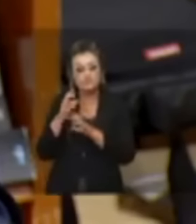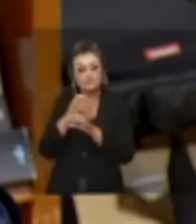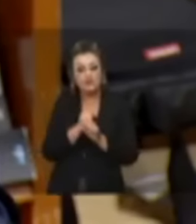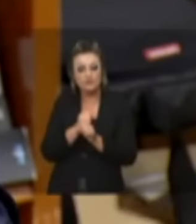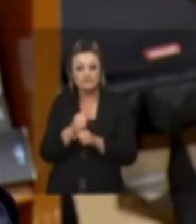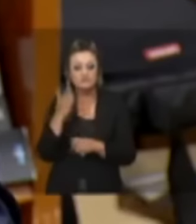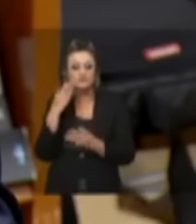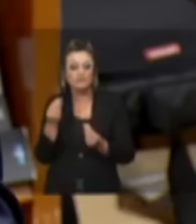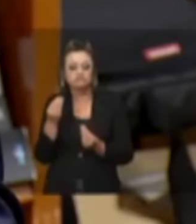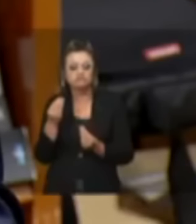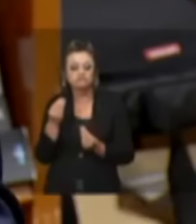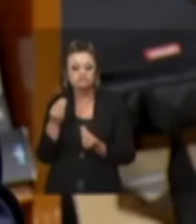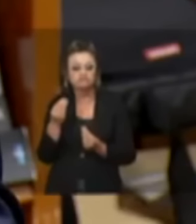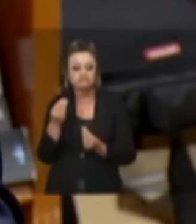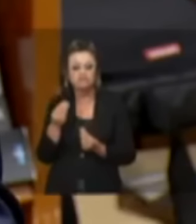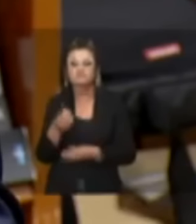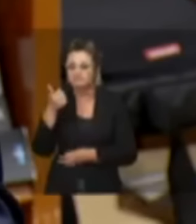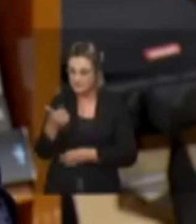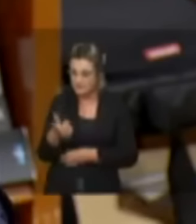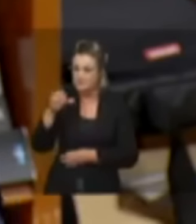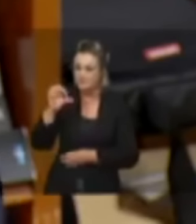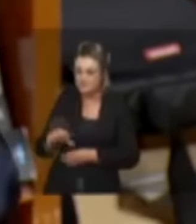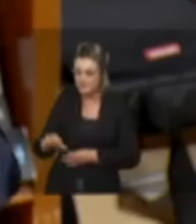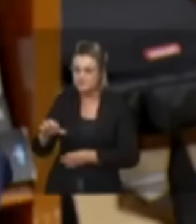do plano real a partir de